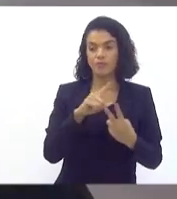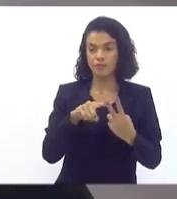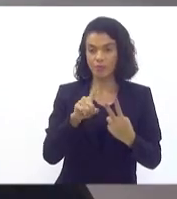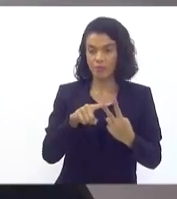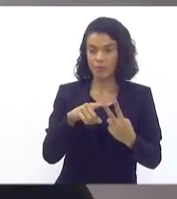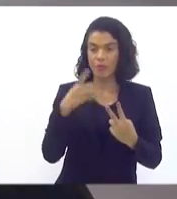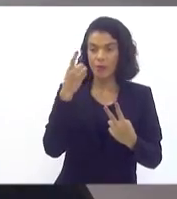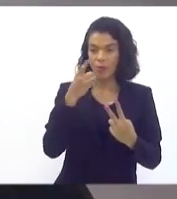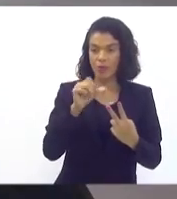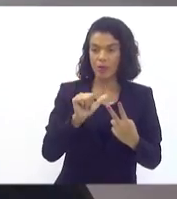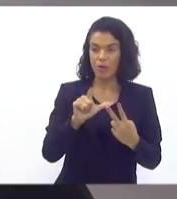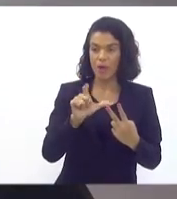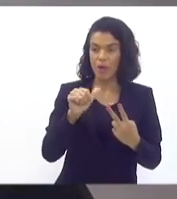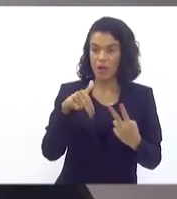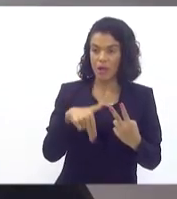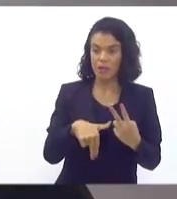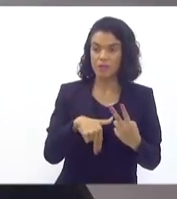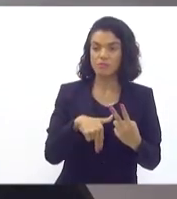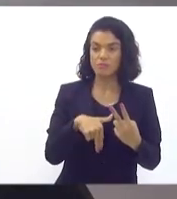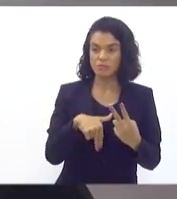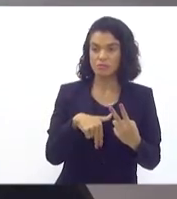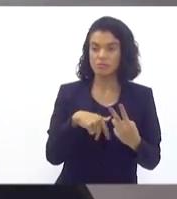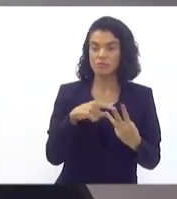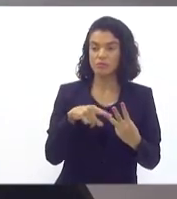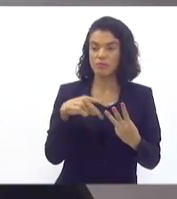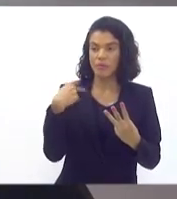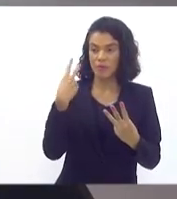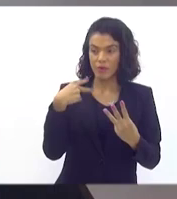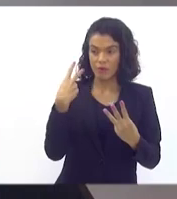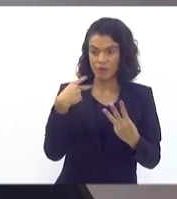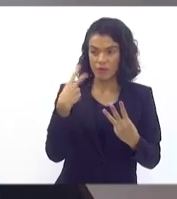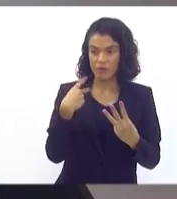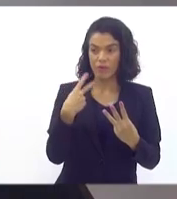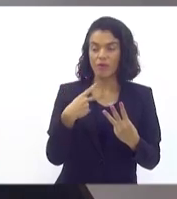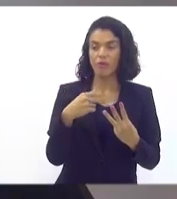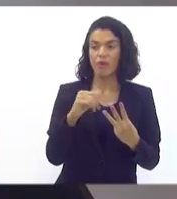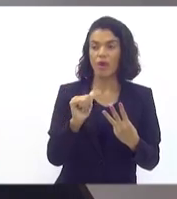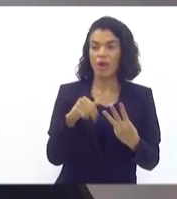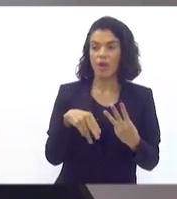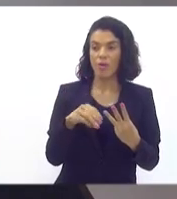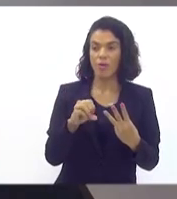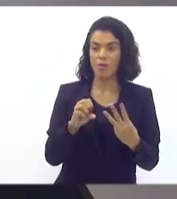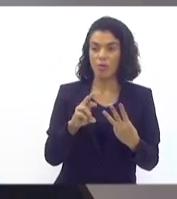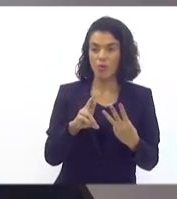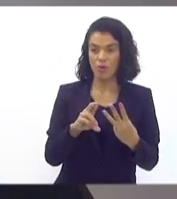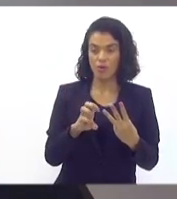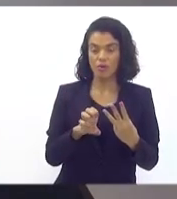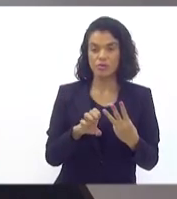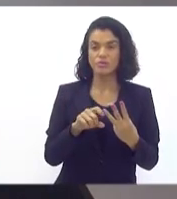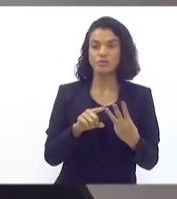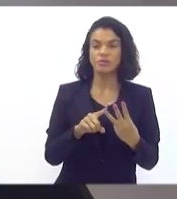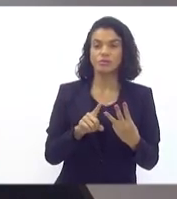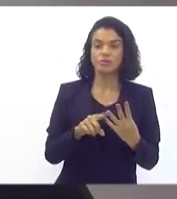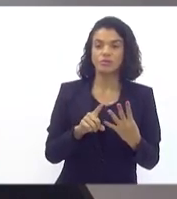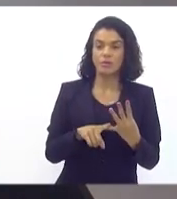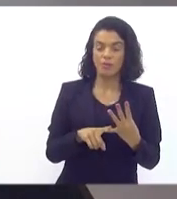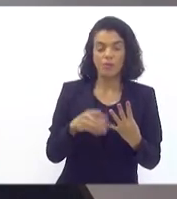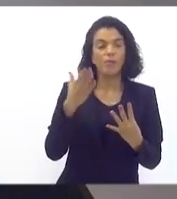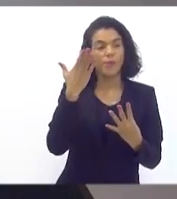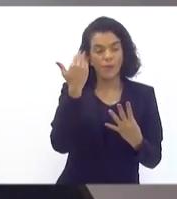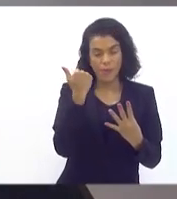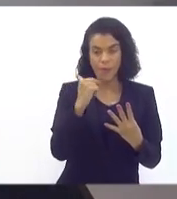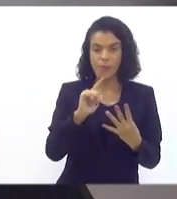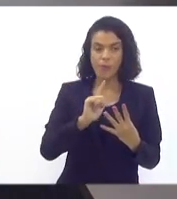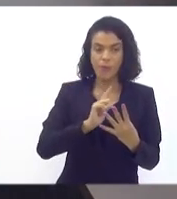Deputado Alan passar a palavra pro Vereador a nós que não falou na reunião passada mas teve presente sei que tem